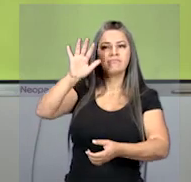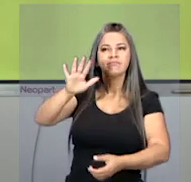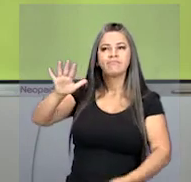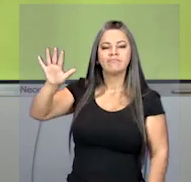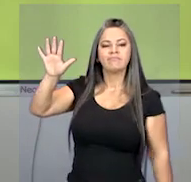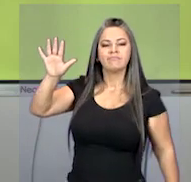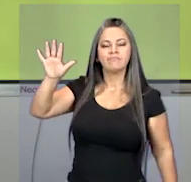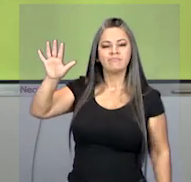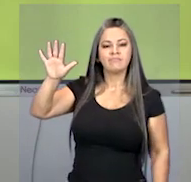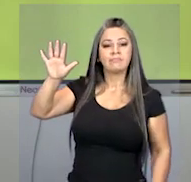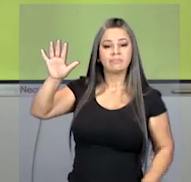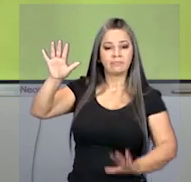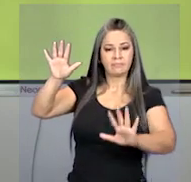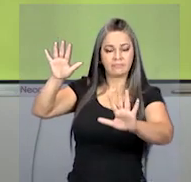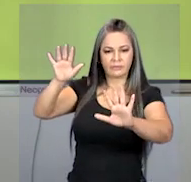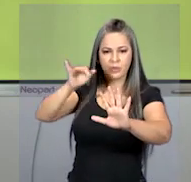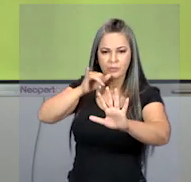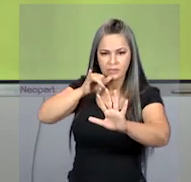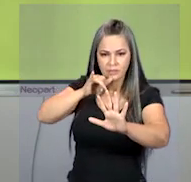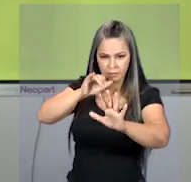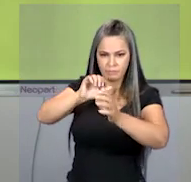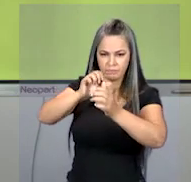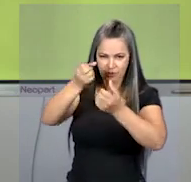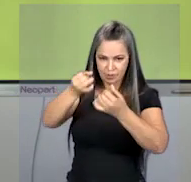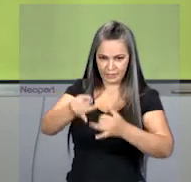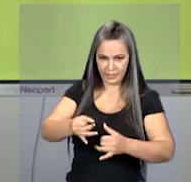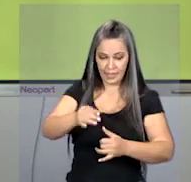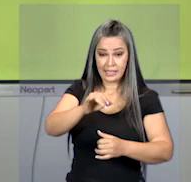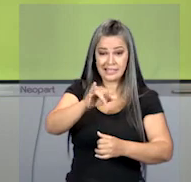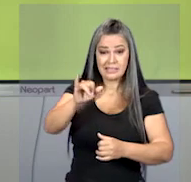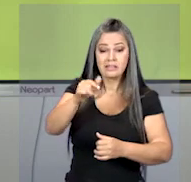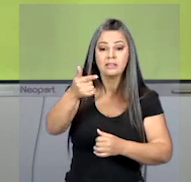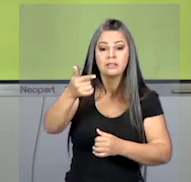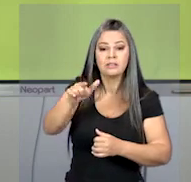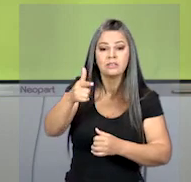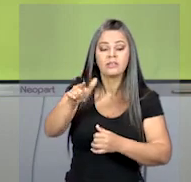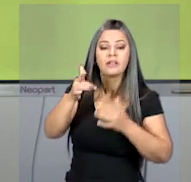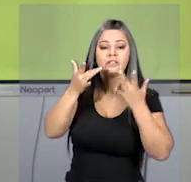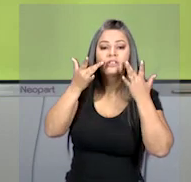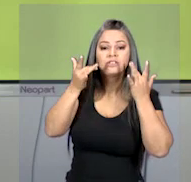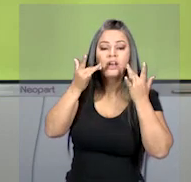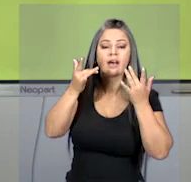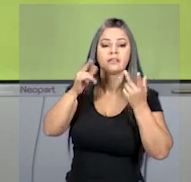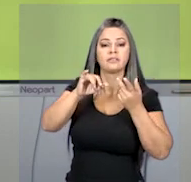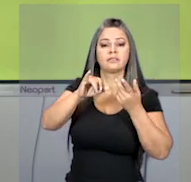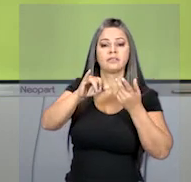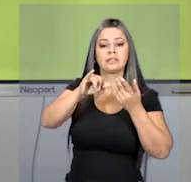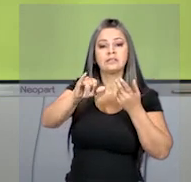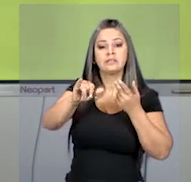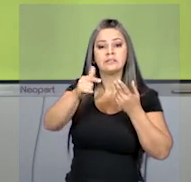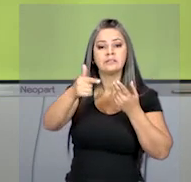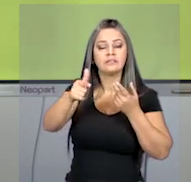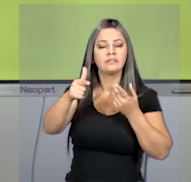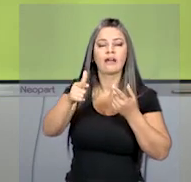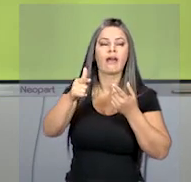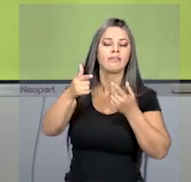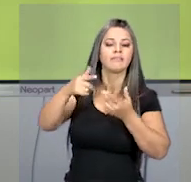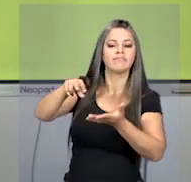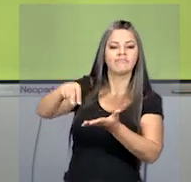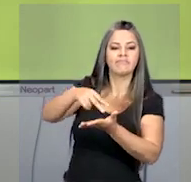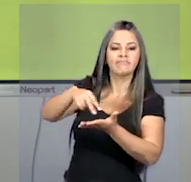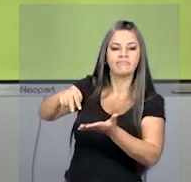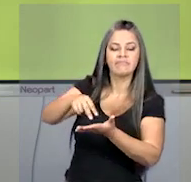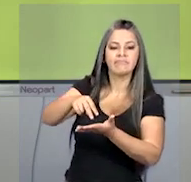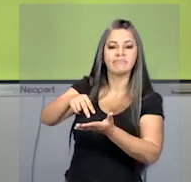se nós não tivéssemos, por exemplo, o teatro, a música, a dança, o cinema, as artes de modo geral.